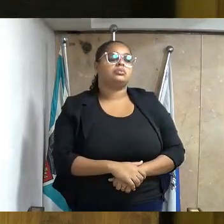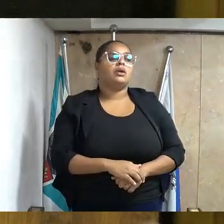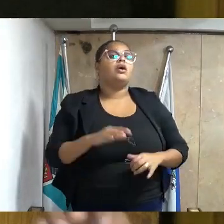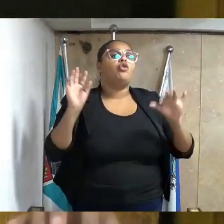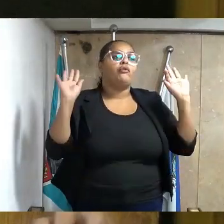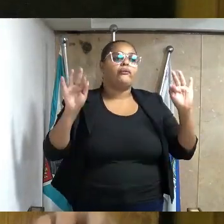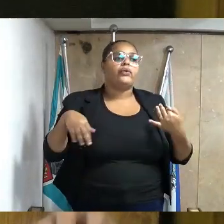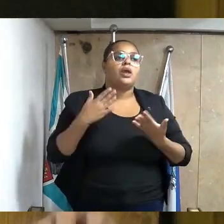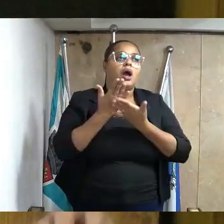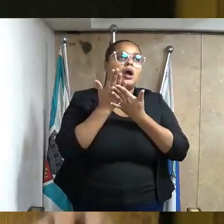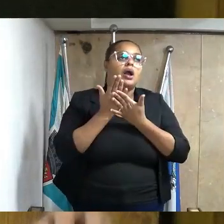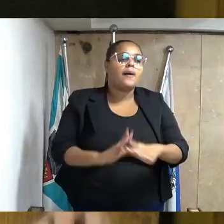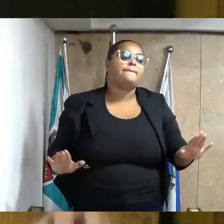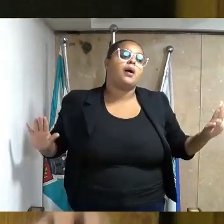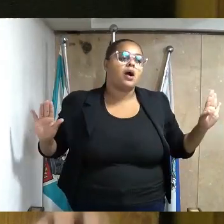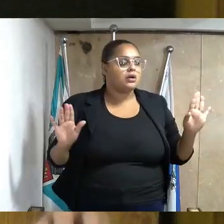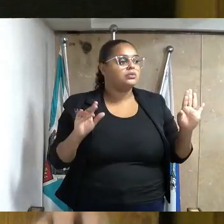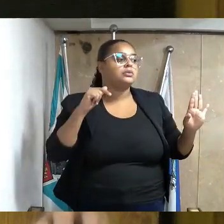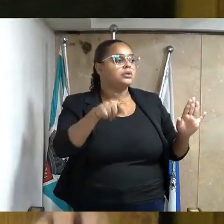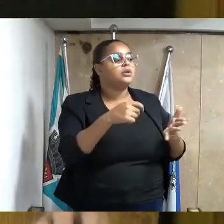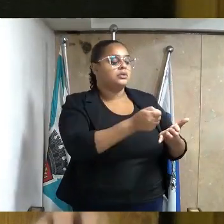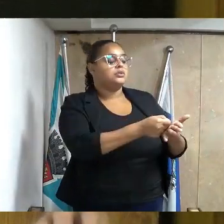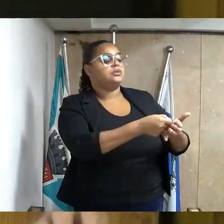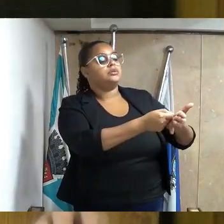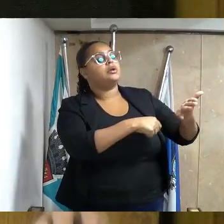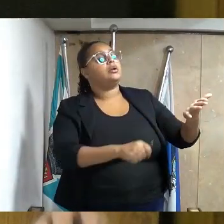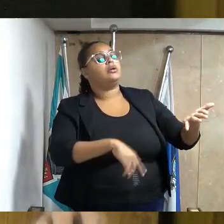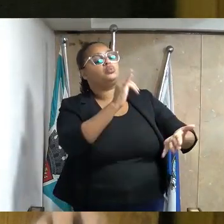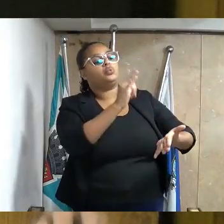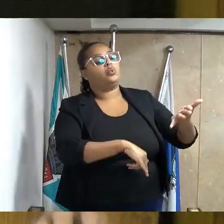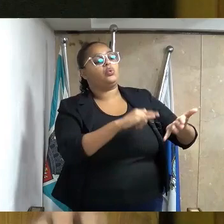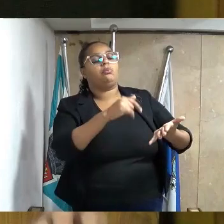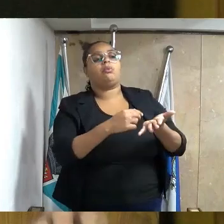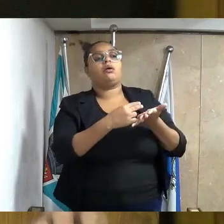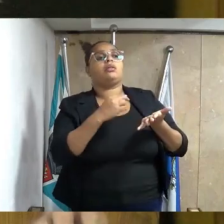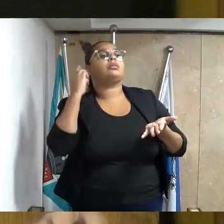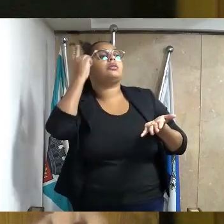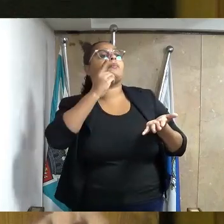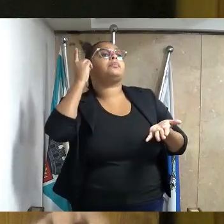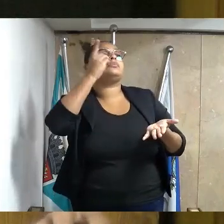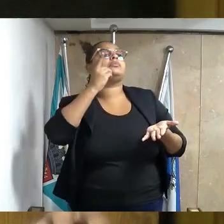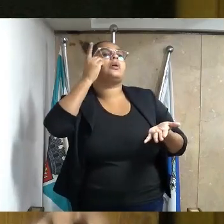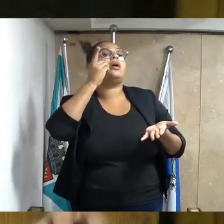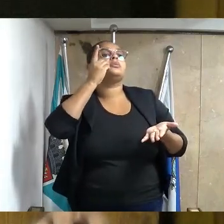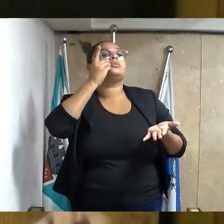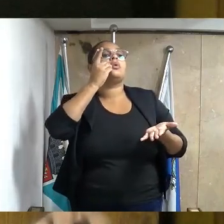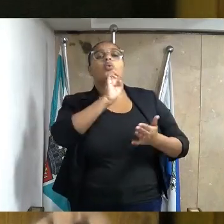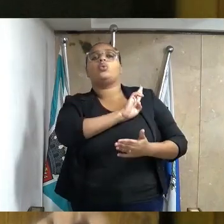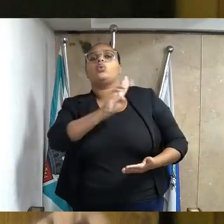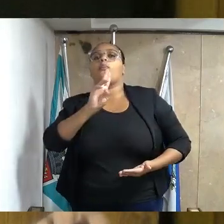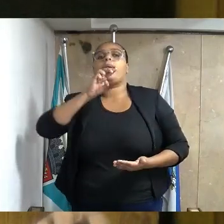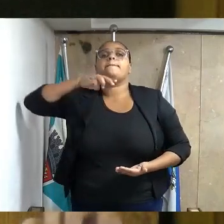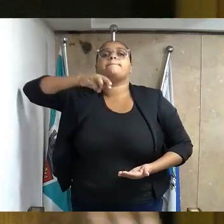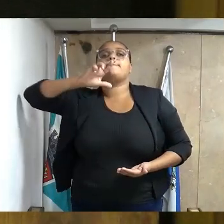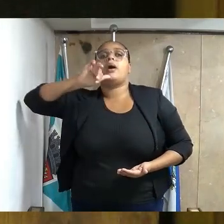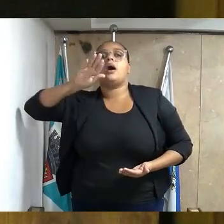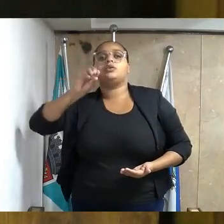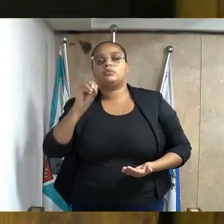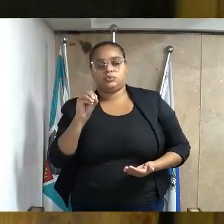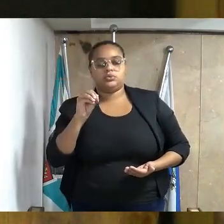o fim dessa covardia. Assinado aqui o documento, deputado Marcos Tavares. Então, senhor presidente, eu